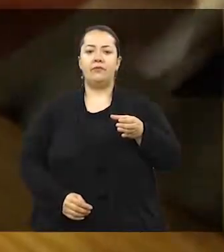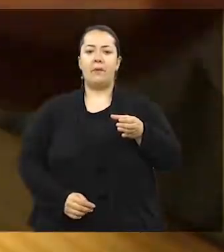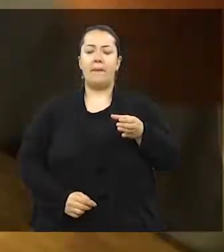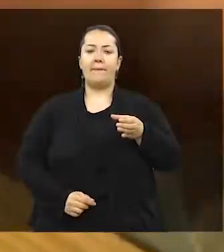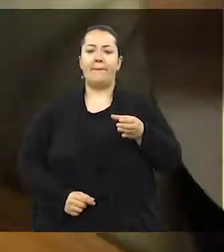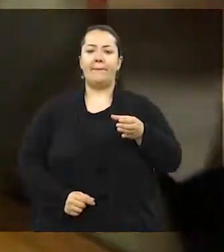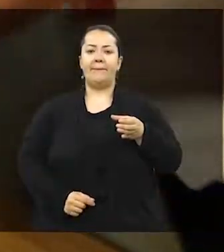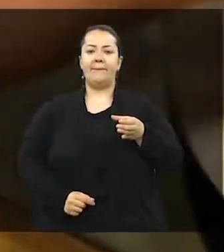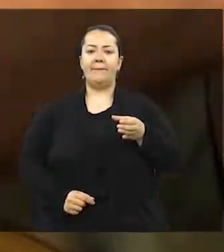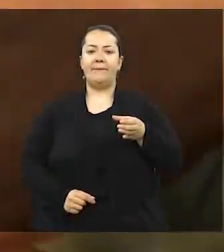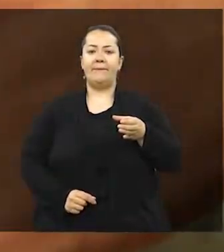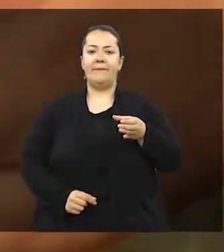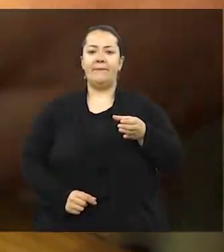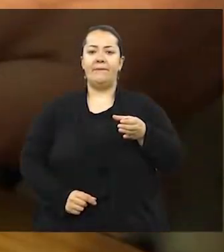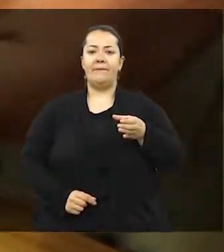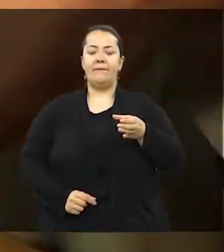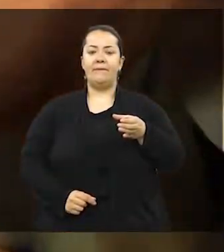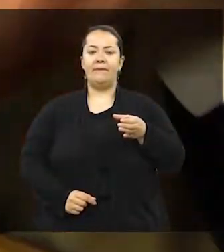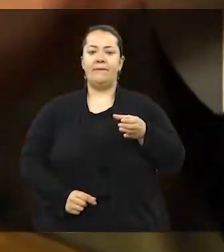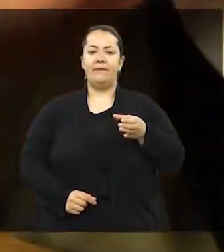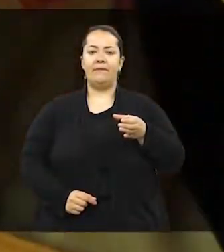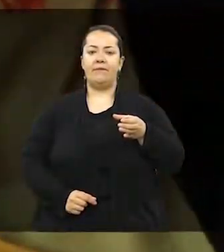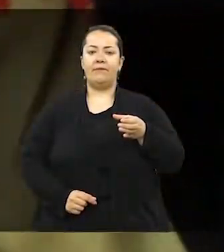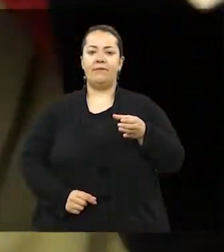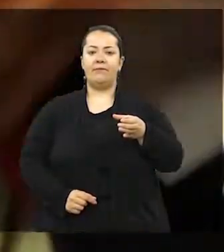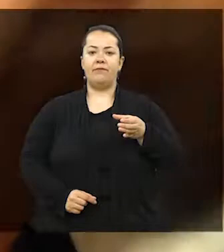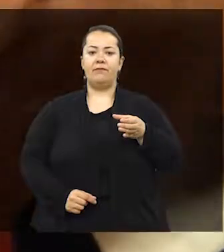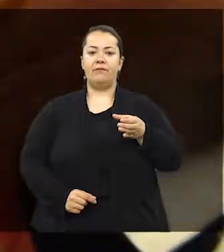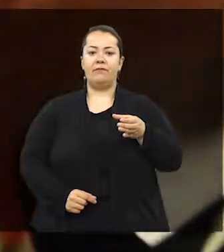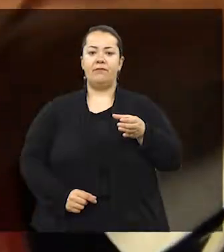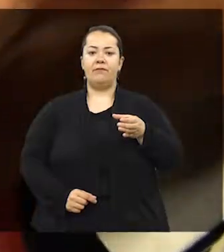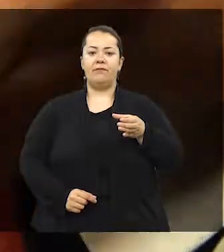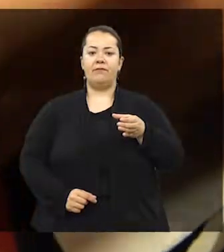Então, acomoda-se no lado esquerdo.